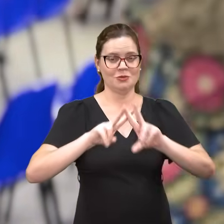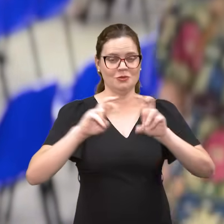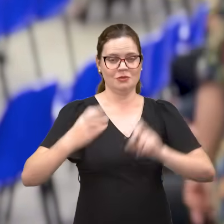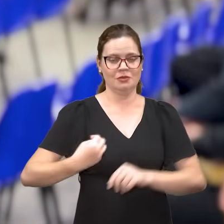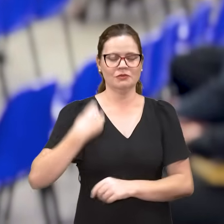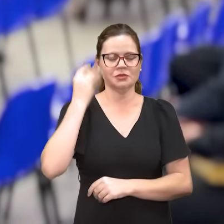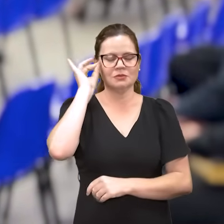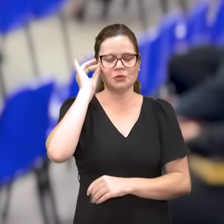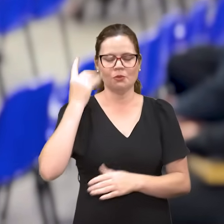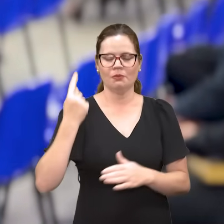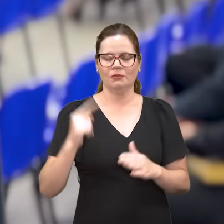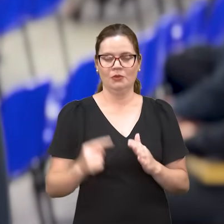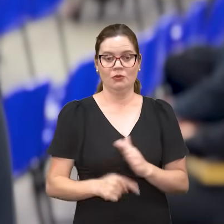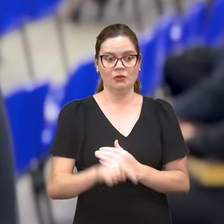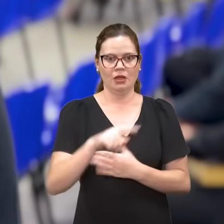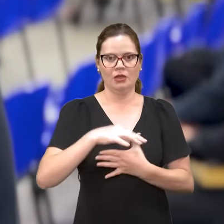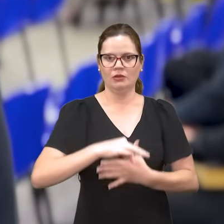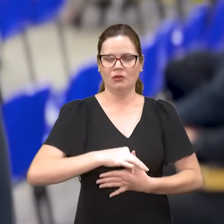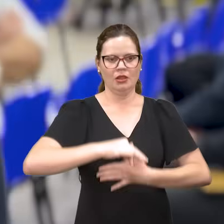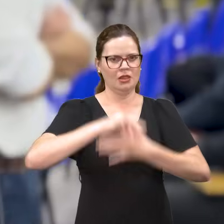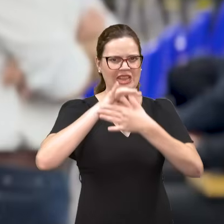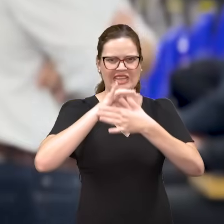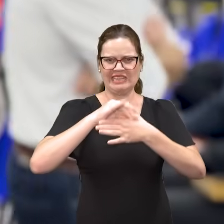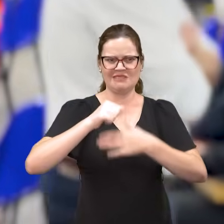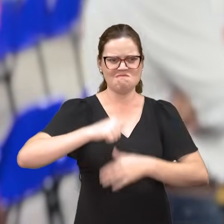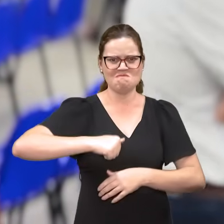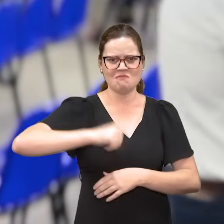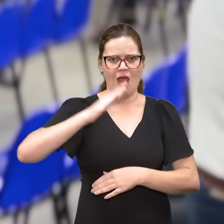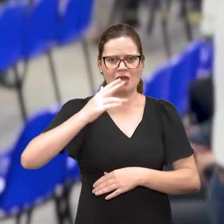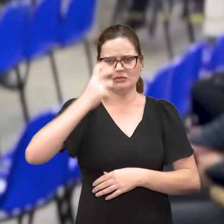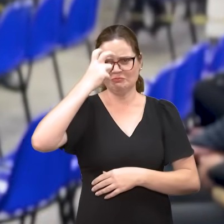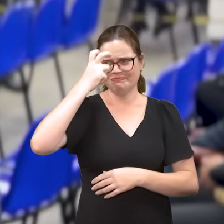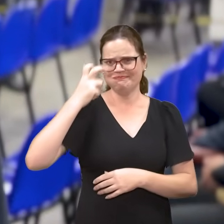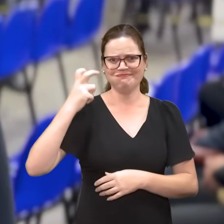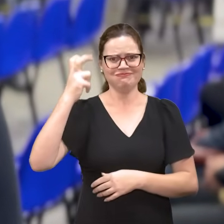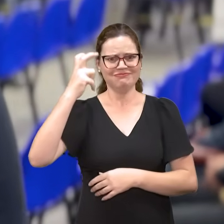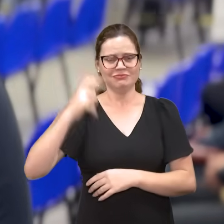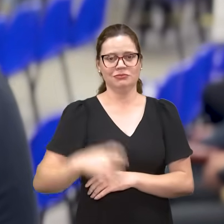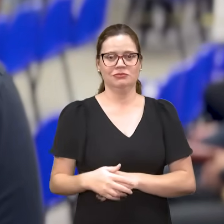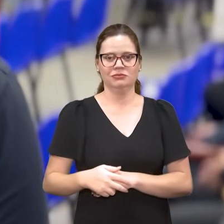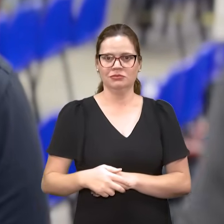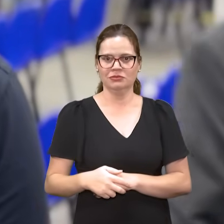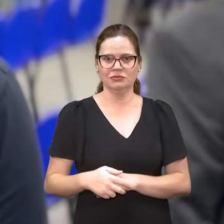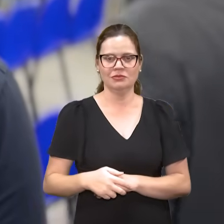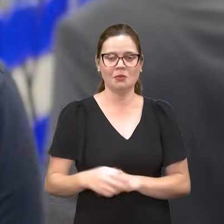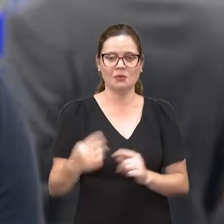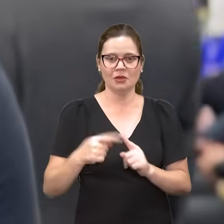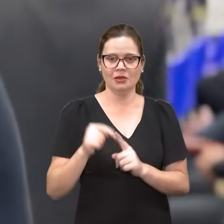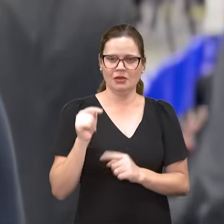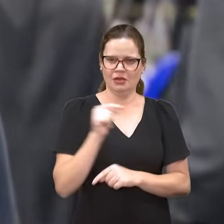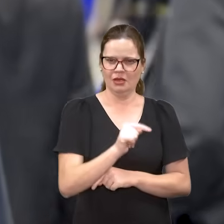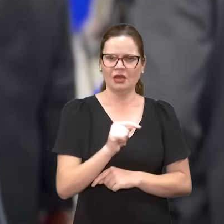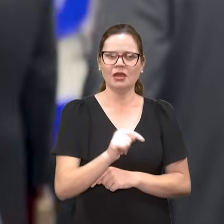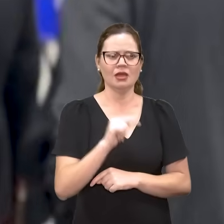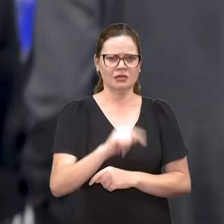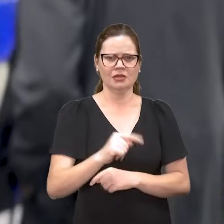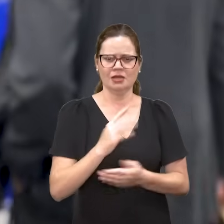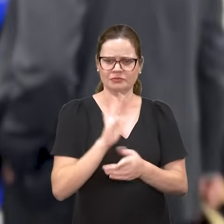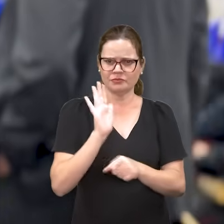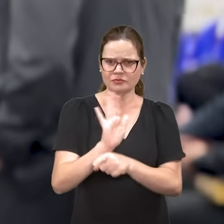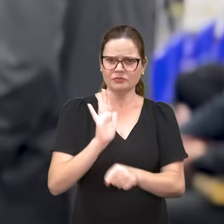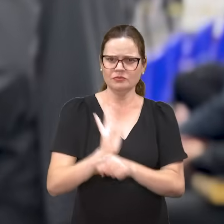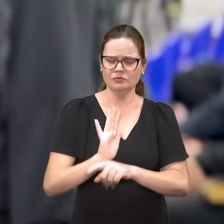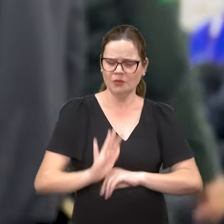profundo. Um líder à frente da sua época. Um líder que construiu a Igreja